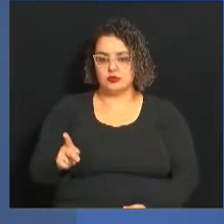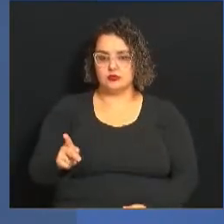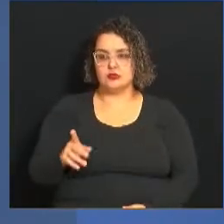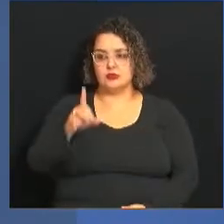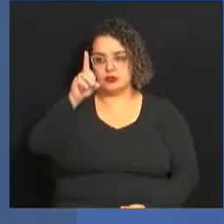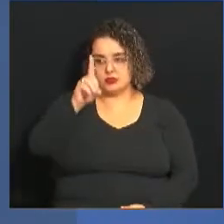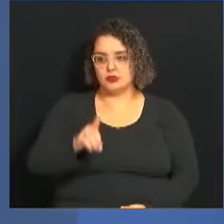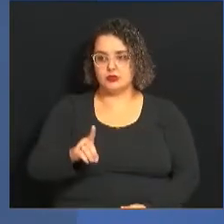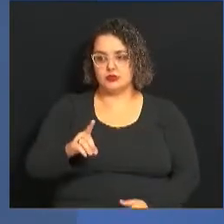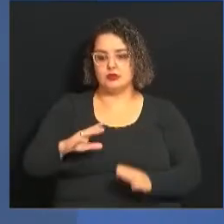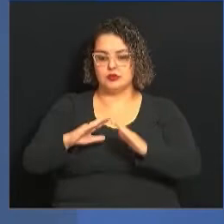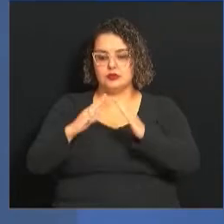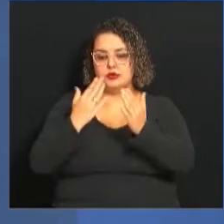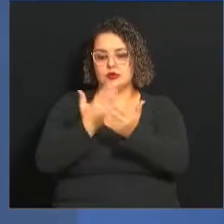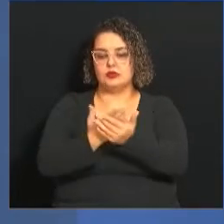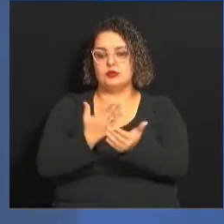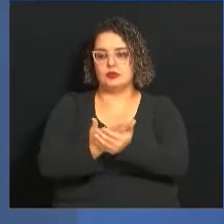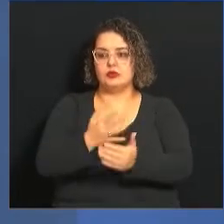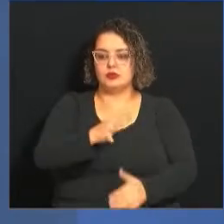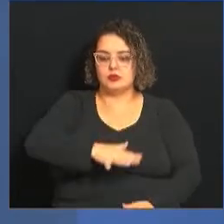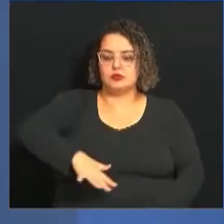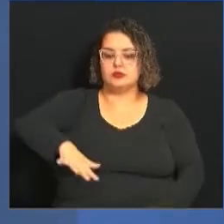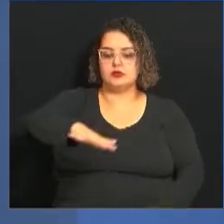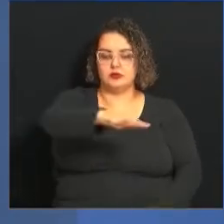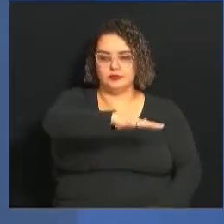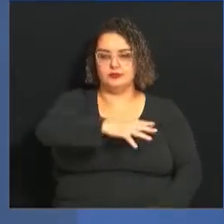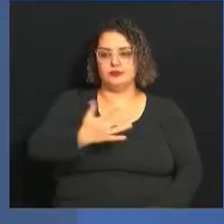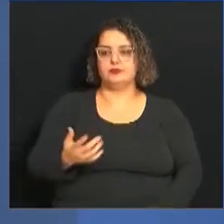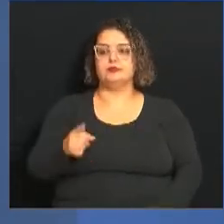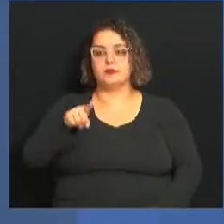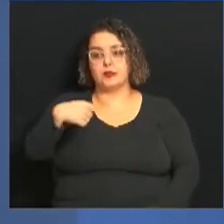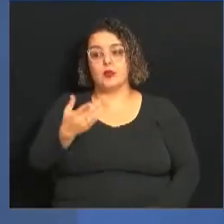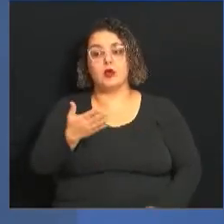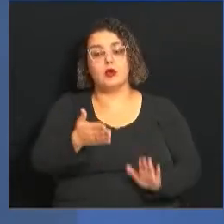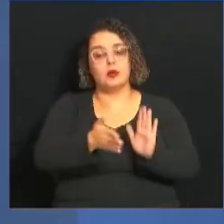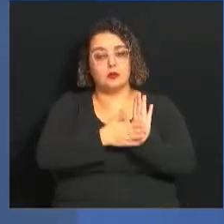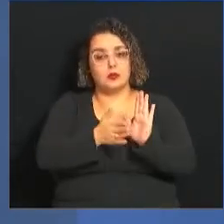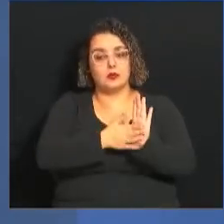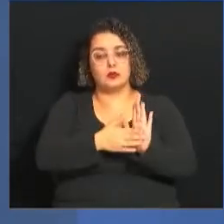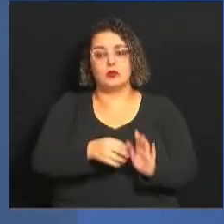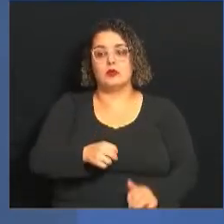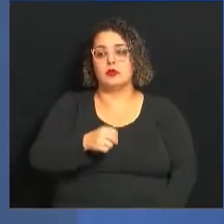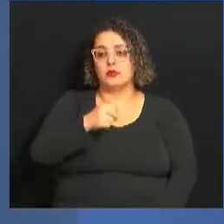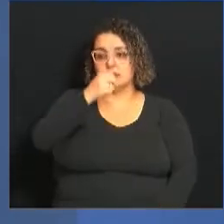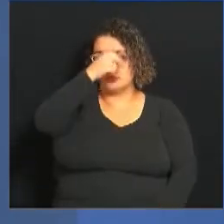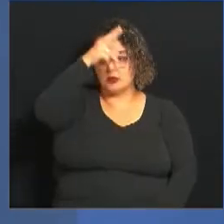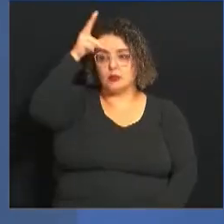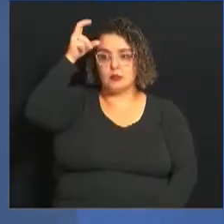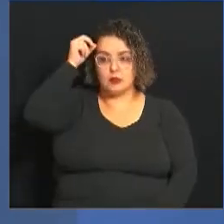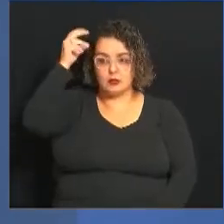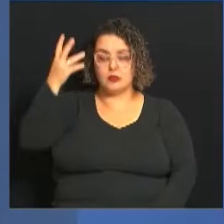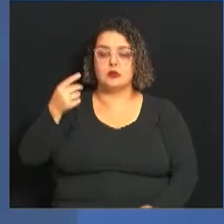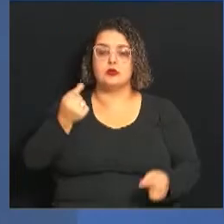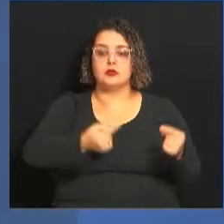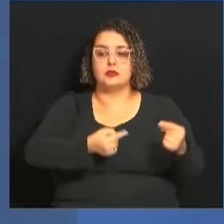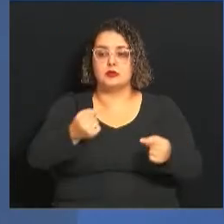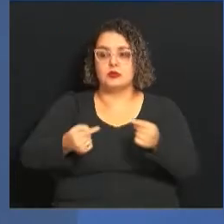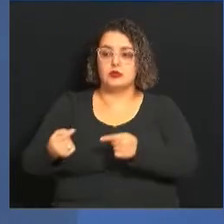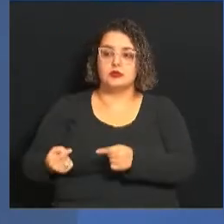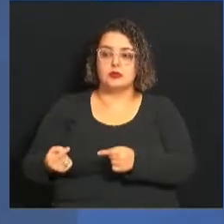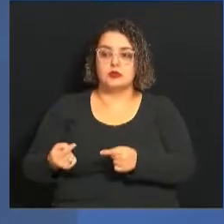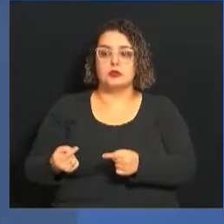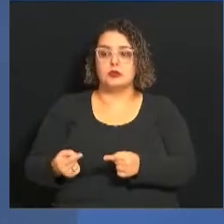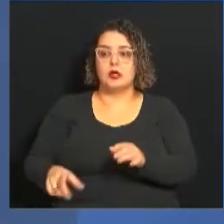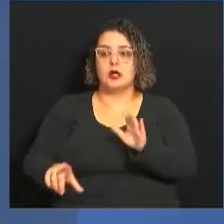rede municipal de educação. Outra proposta do prefeito que será discutida é o projeto que estabelece que a